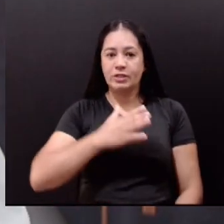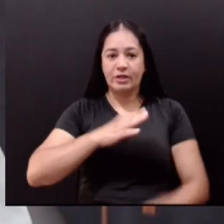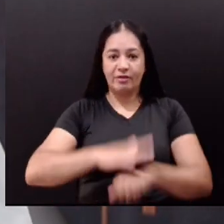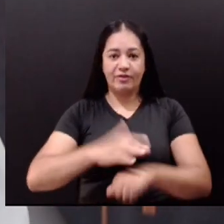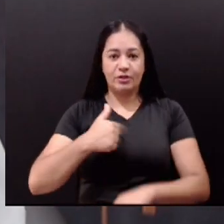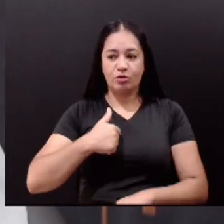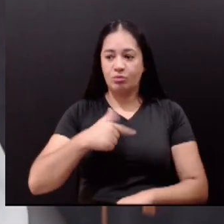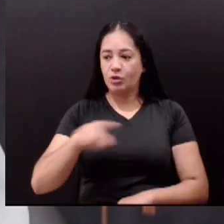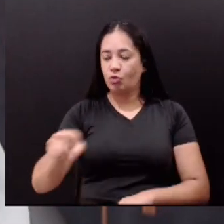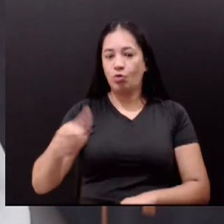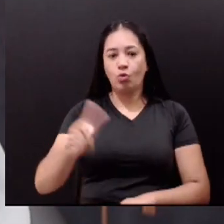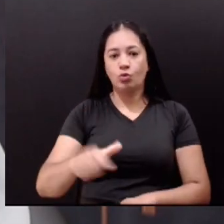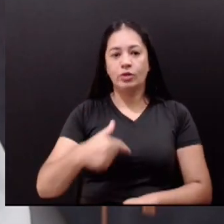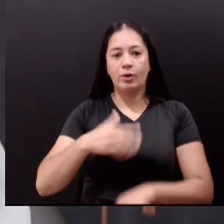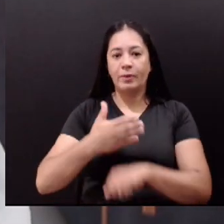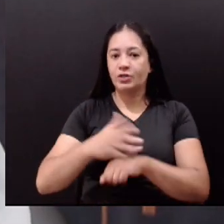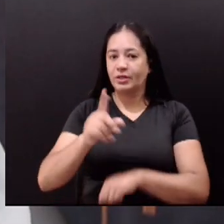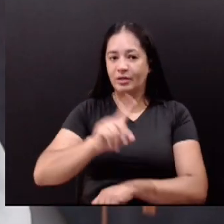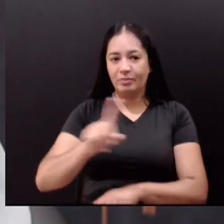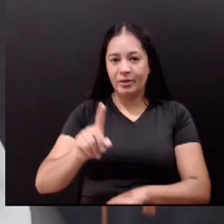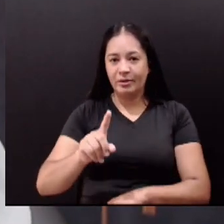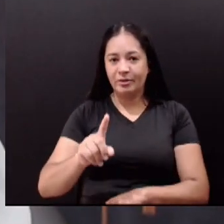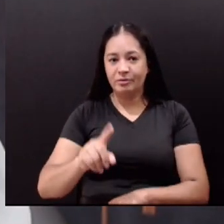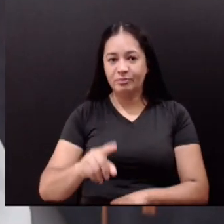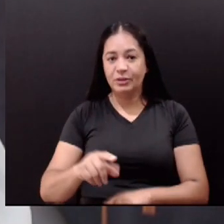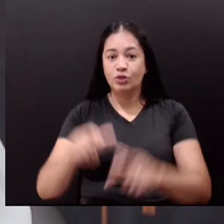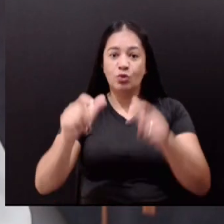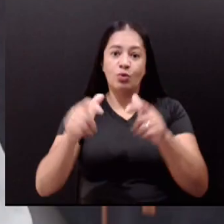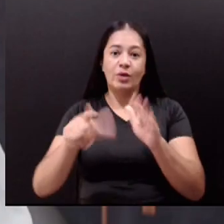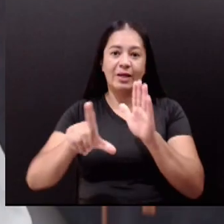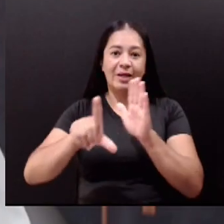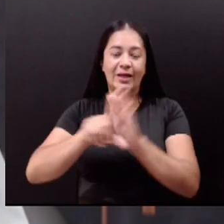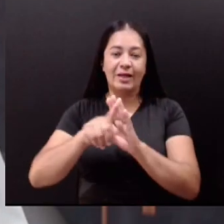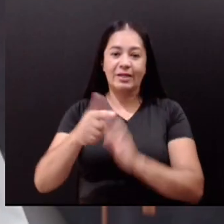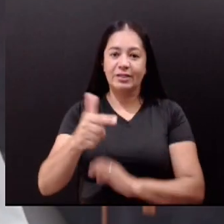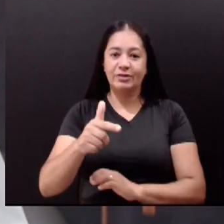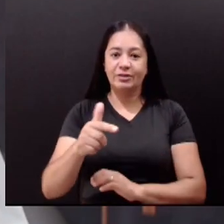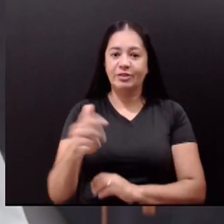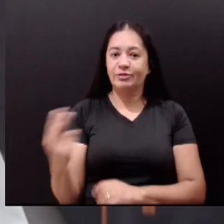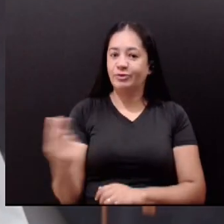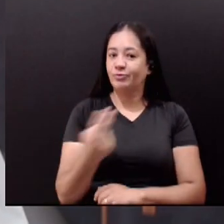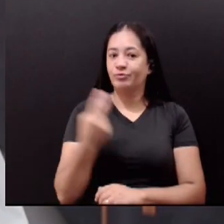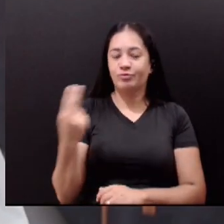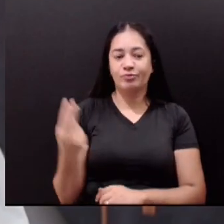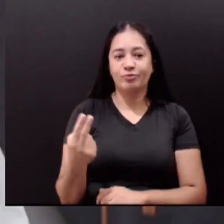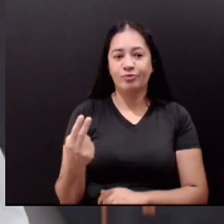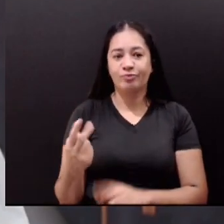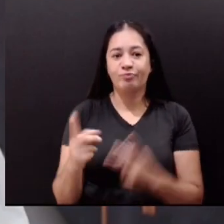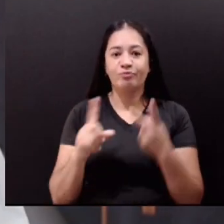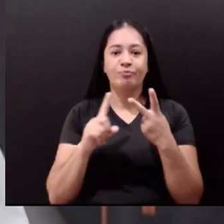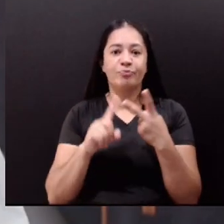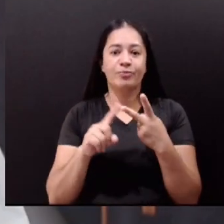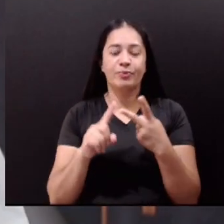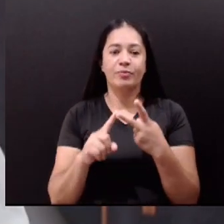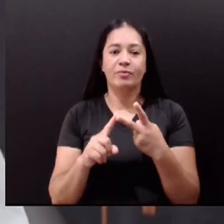cabe. A questão do conhece do sentimento de,